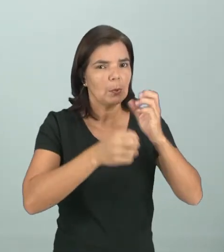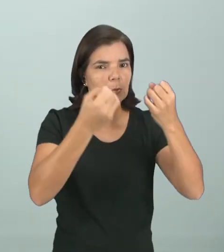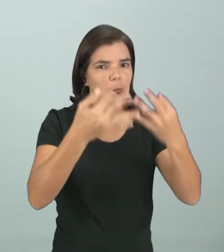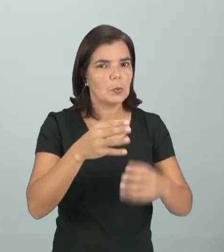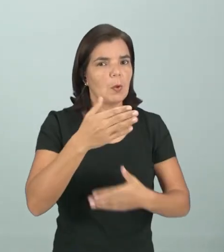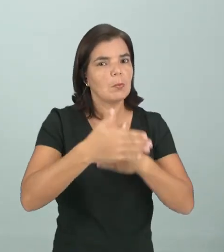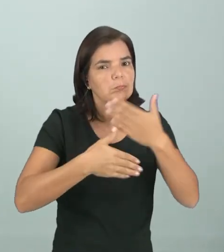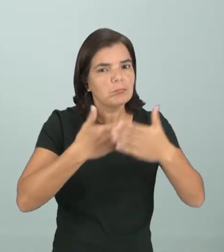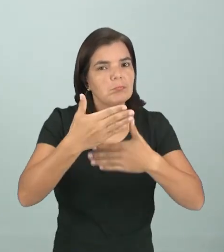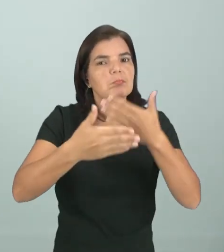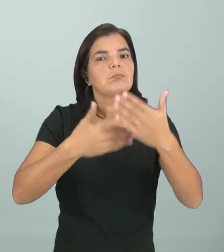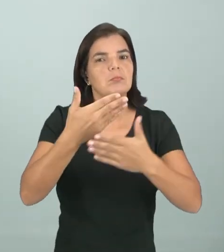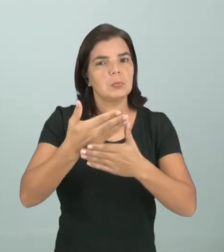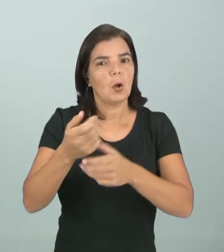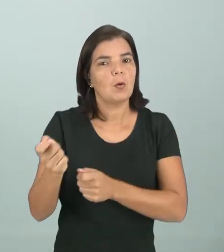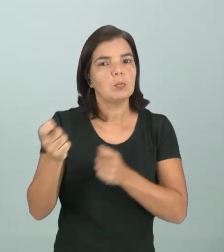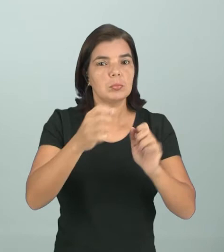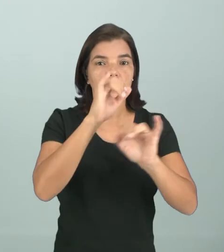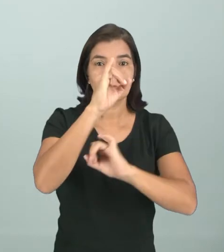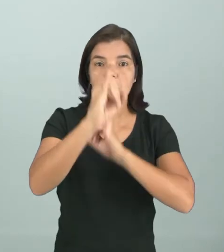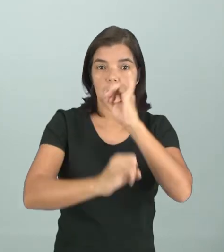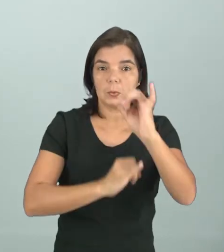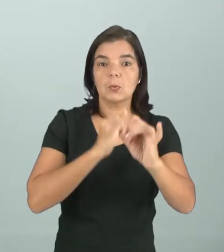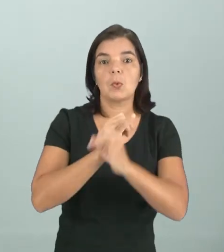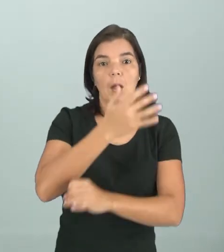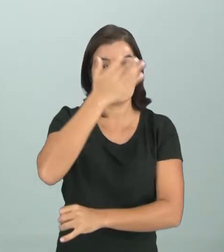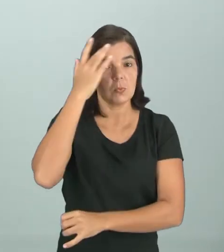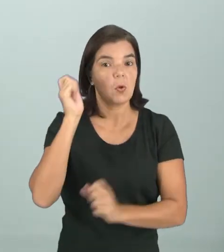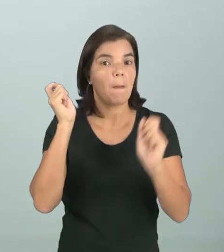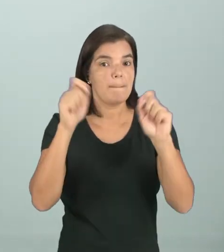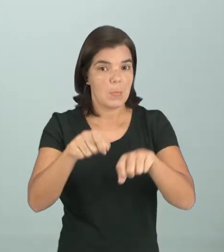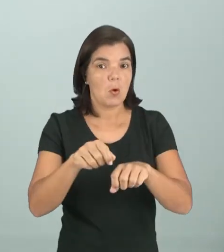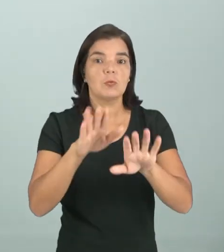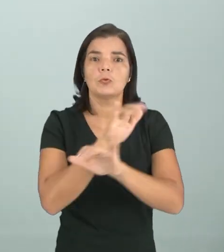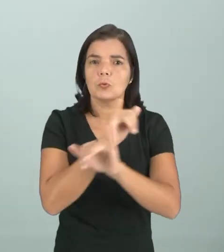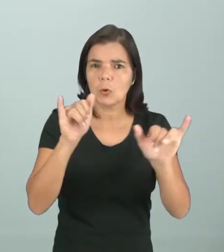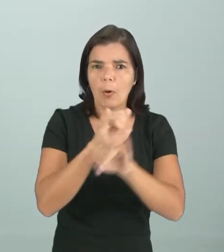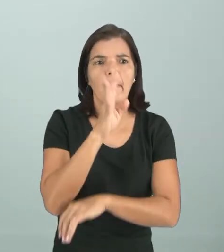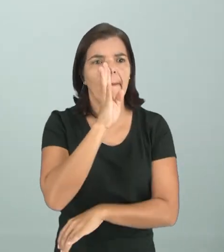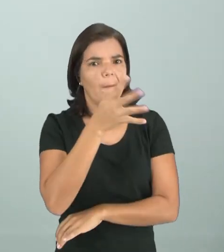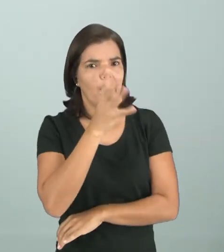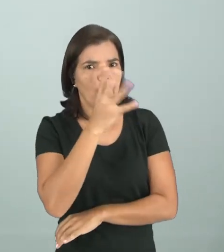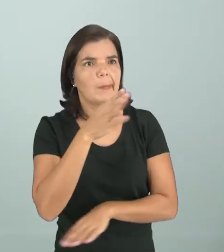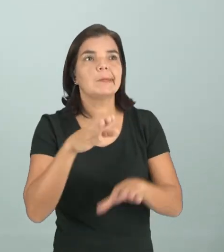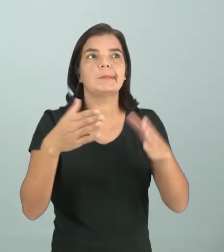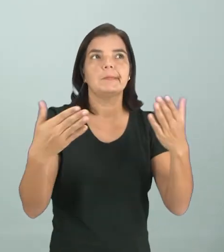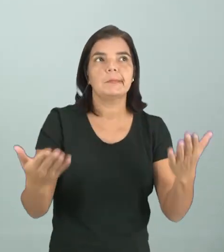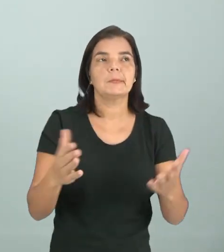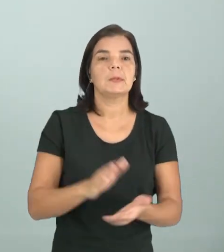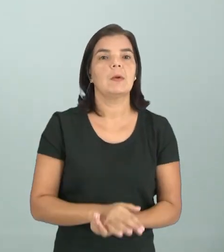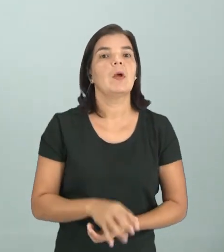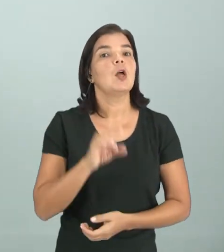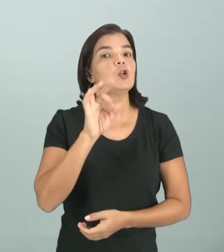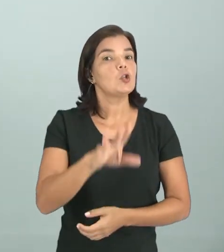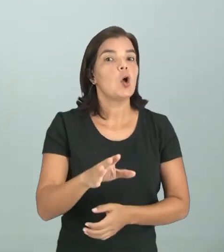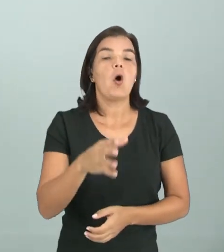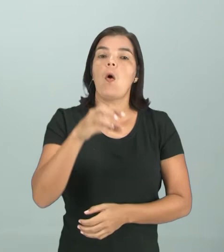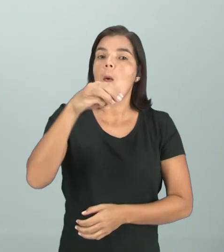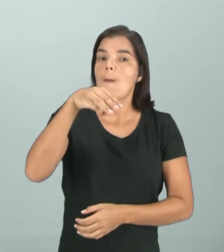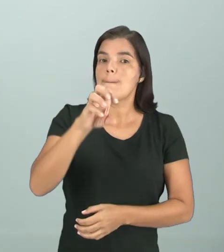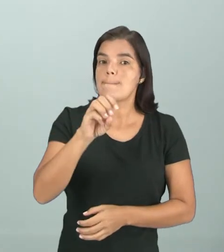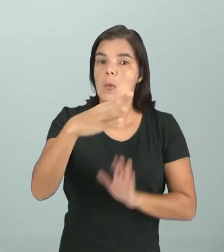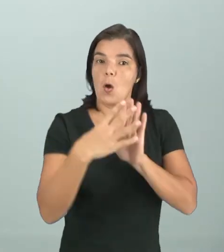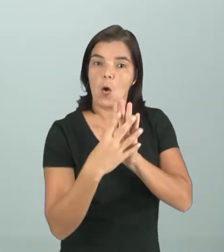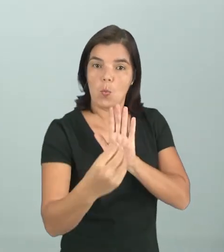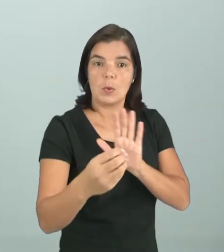que a partir do momento que está postado na internet, as pessoas já podem comentar e criticar? Então, não são apenas os memes